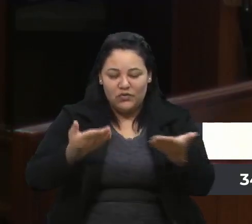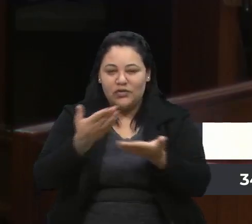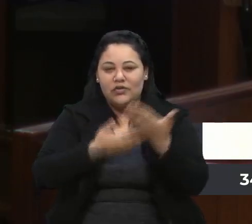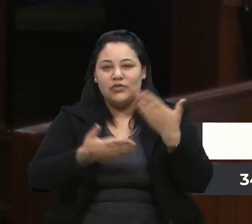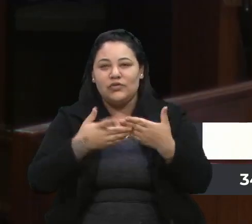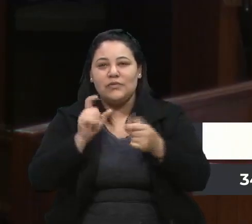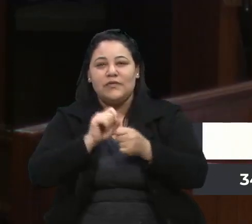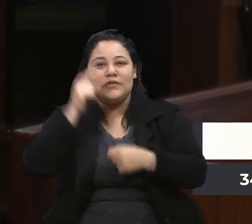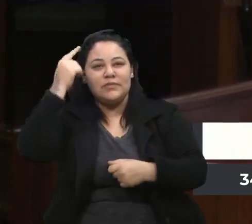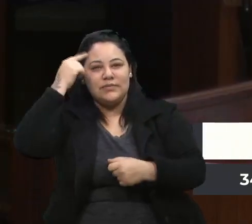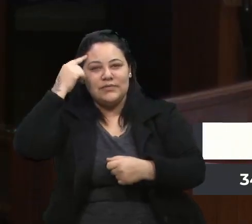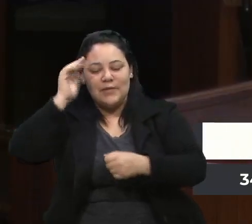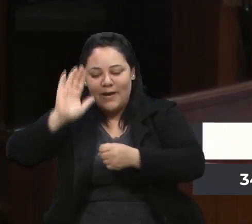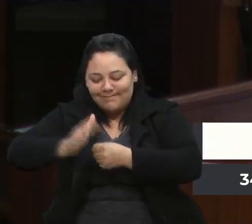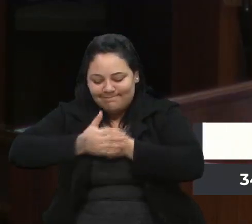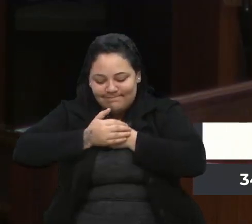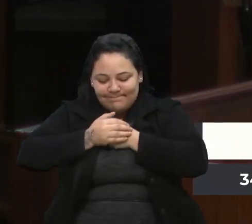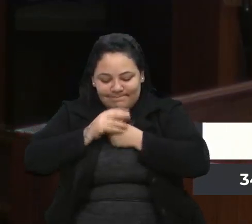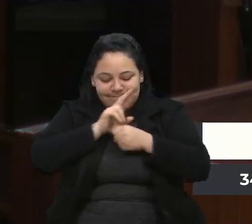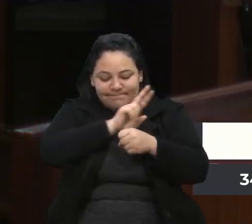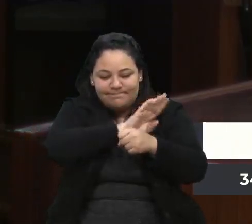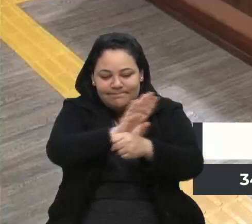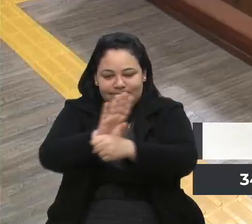reflexão, acolher para ajudar.